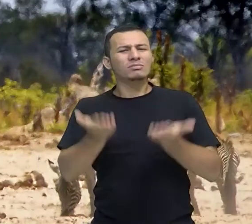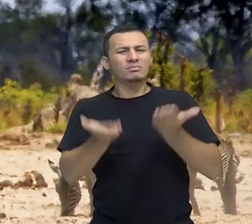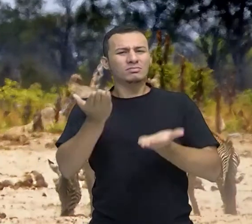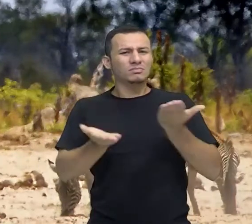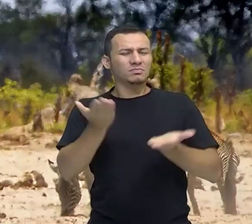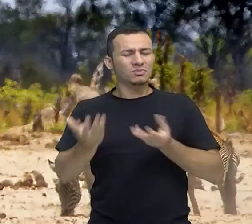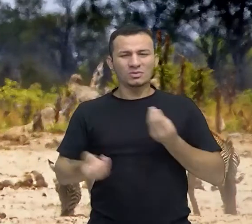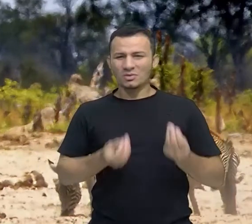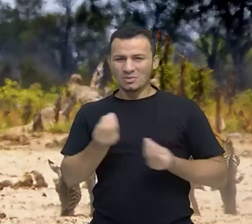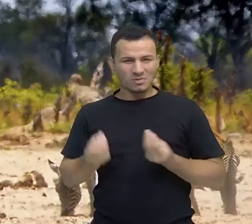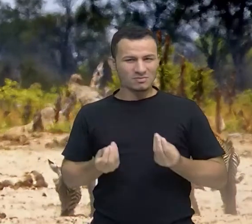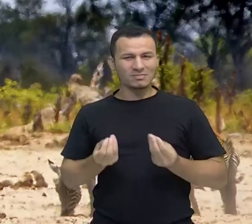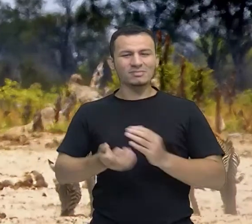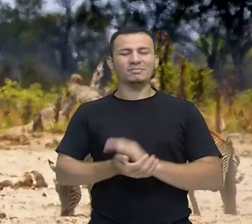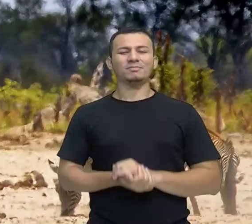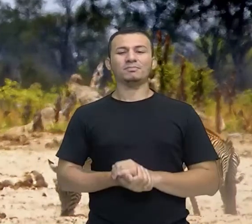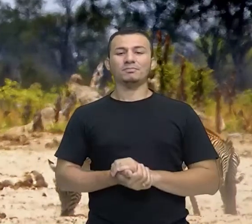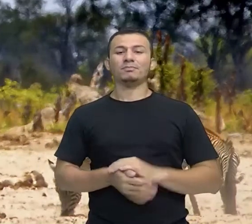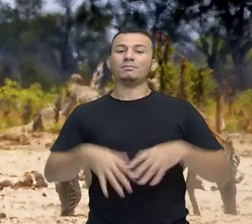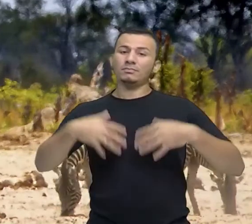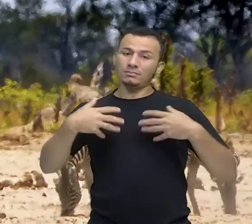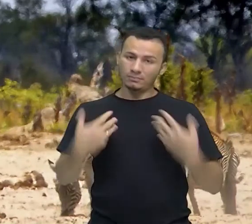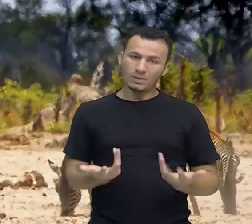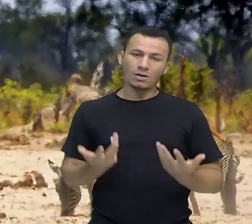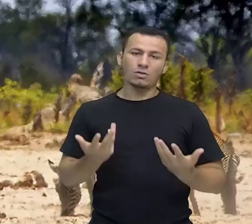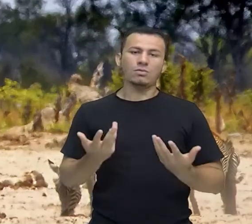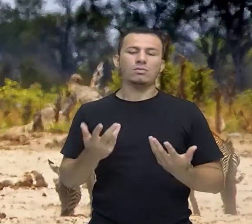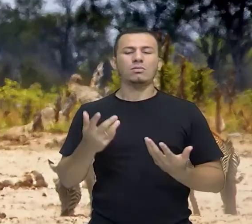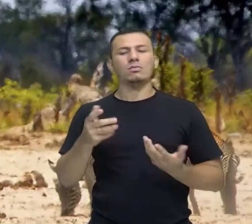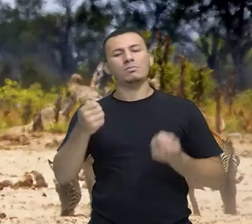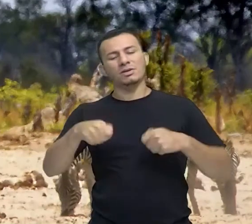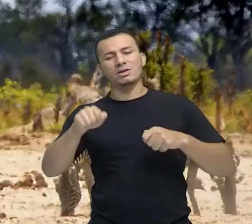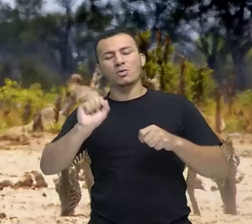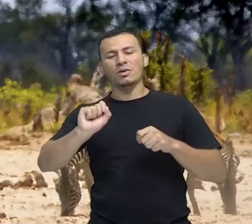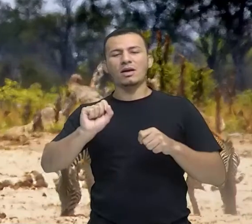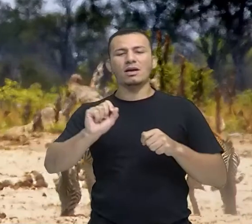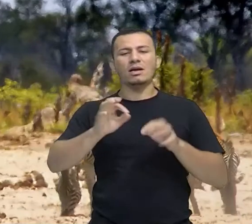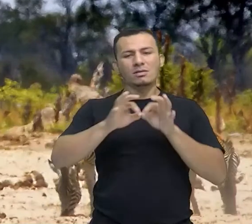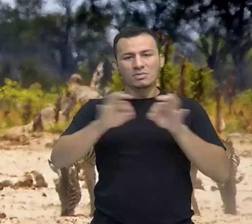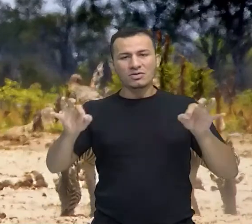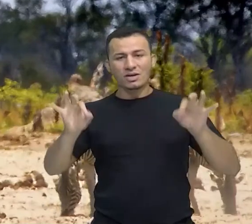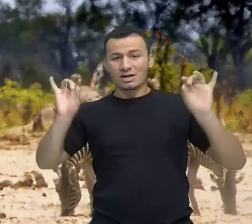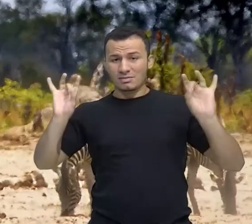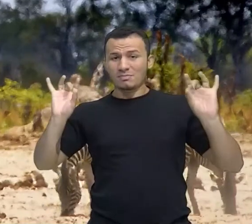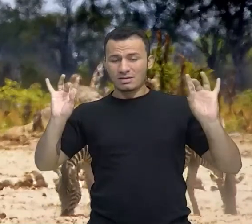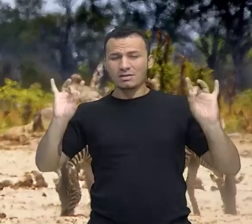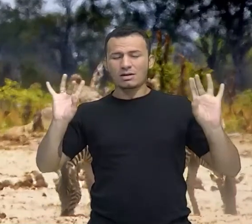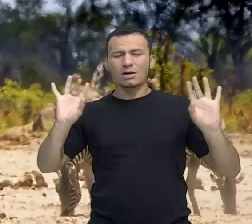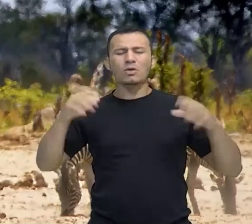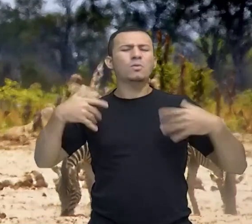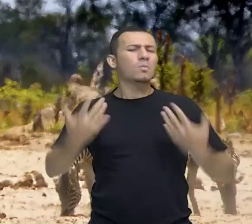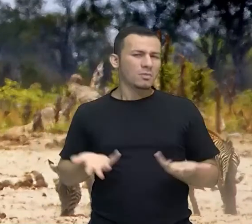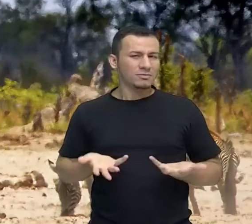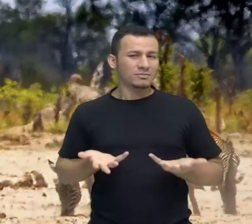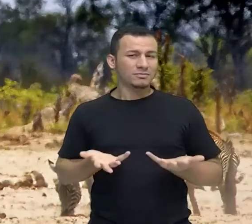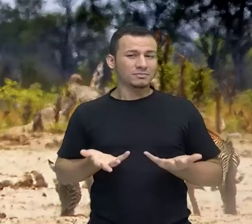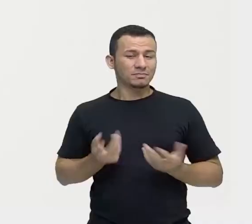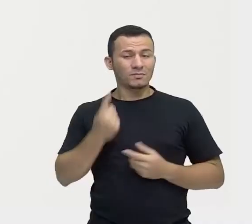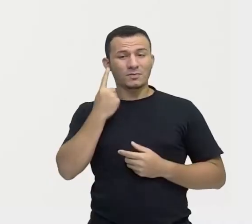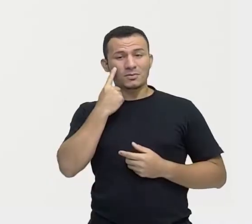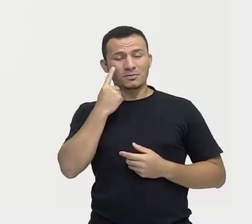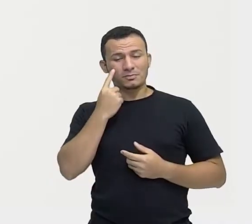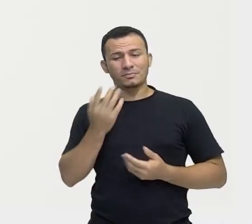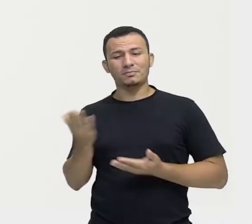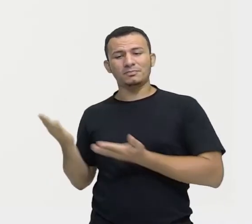a medição de peso desses animais? Bom, para isso eu tenho medidas especiais. Que medidas são essas? De olho na